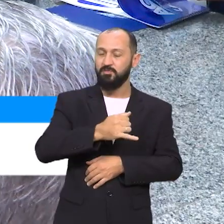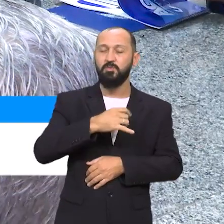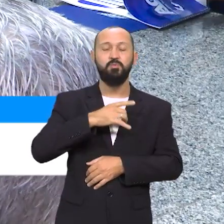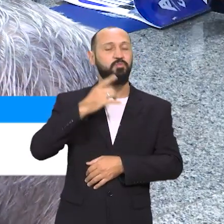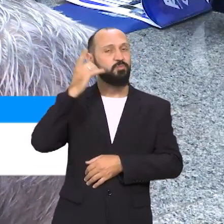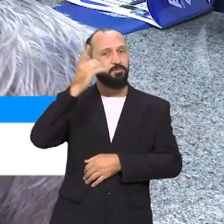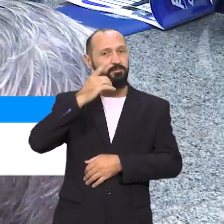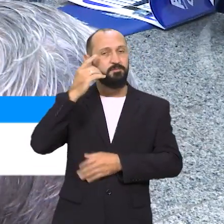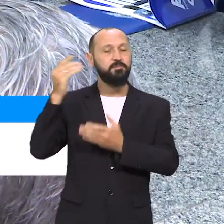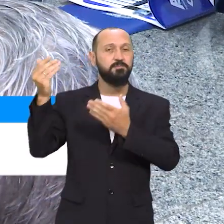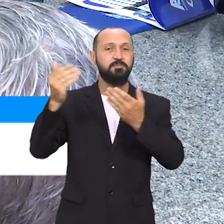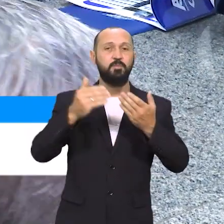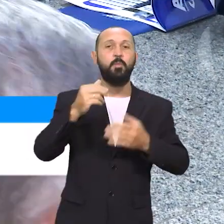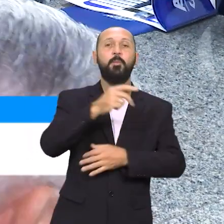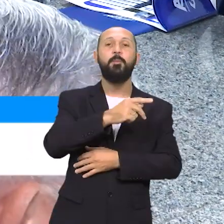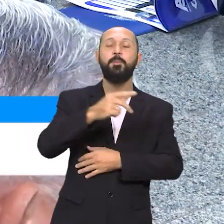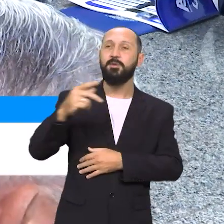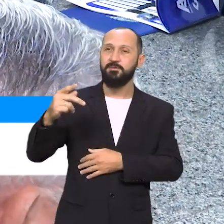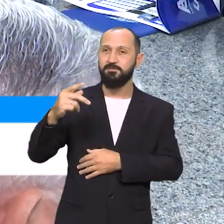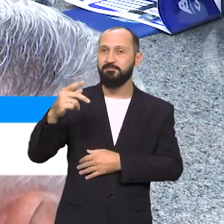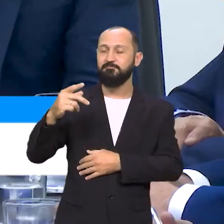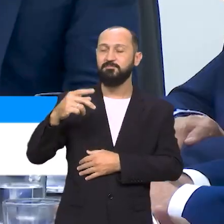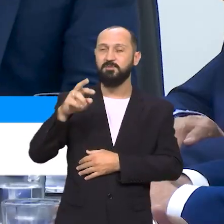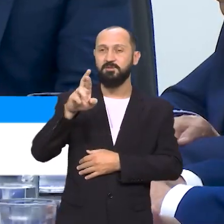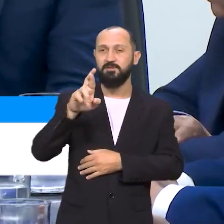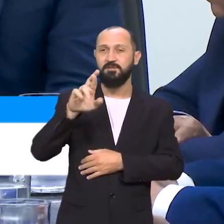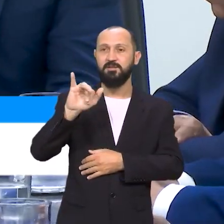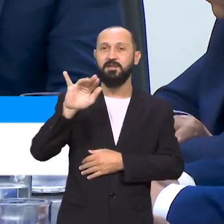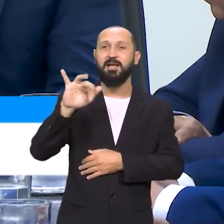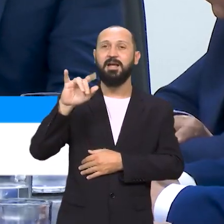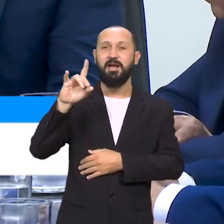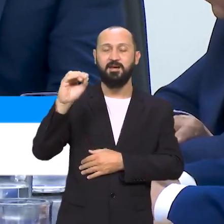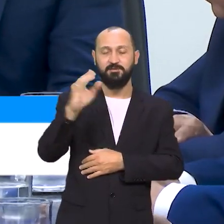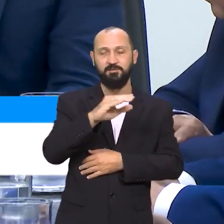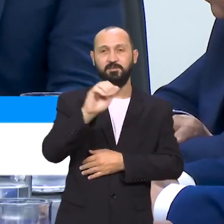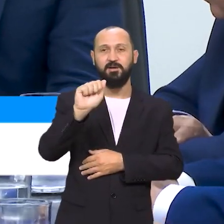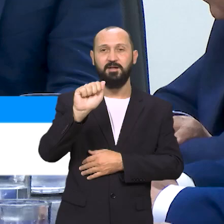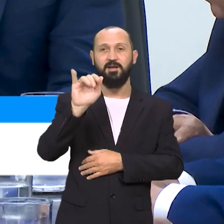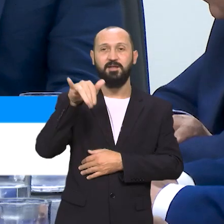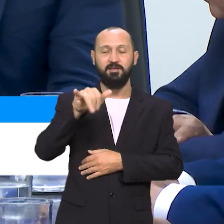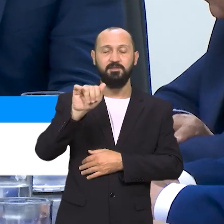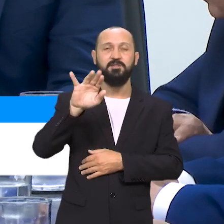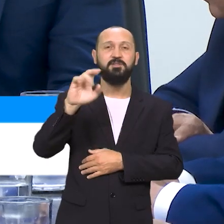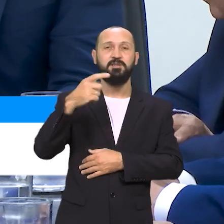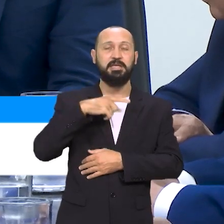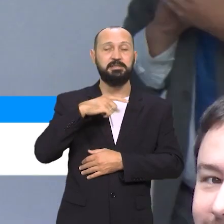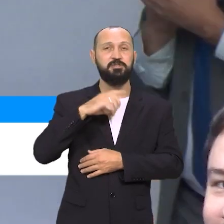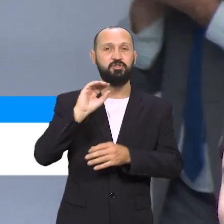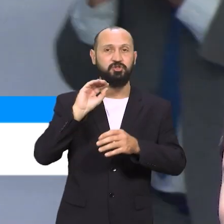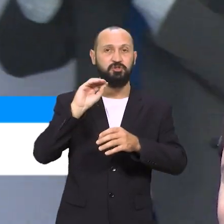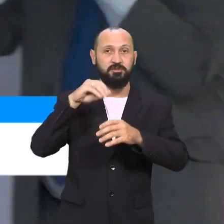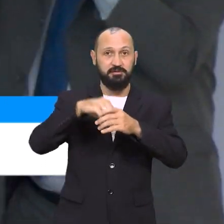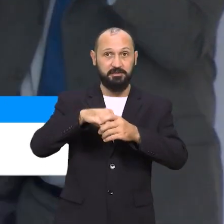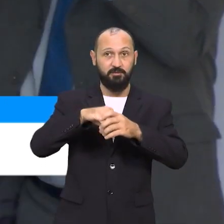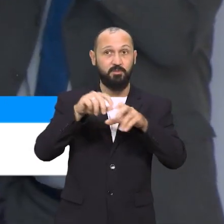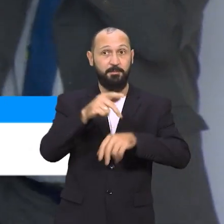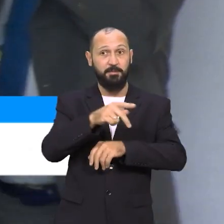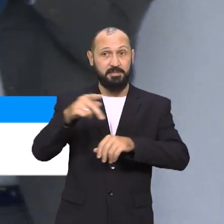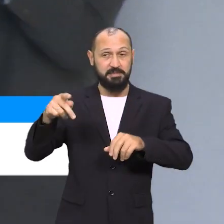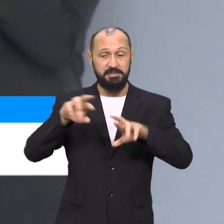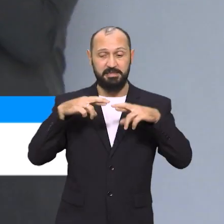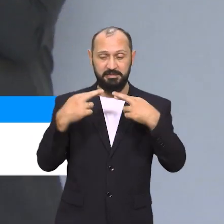deputados estaduais receberam o presidente da CACEMES, Ricardo Hayashi, na presidência da Alemes. Durante a